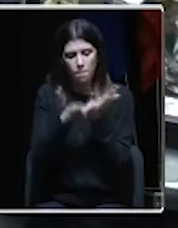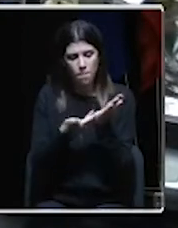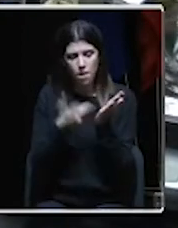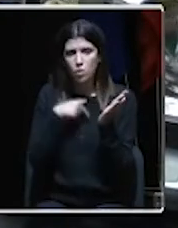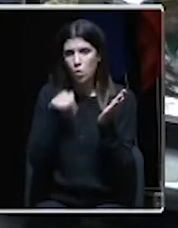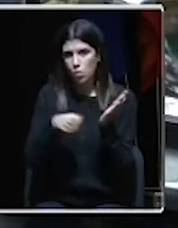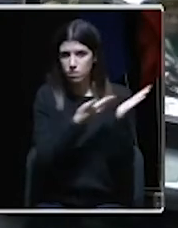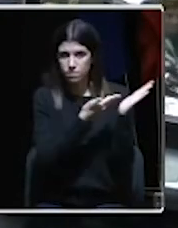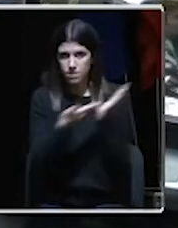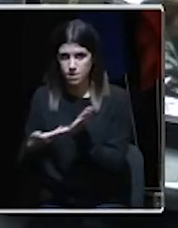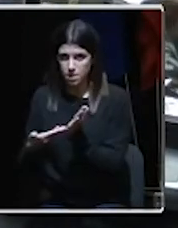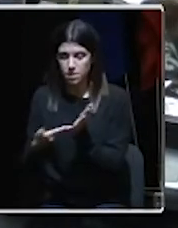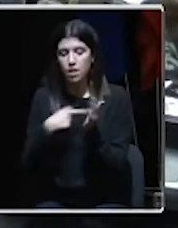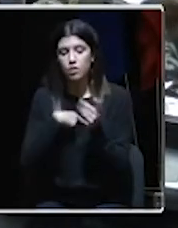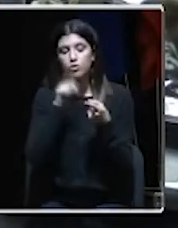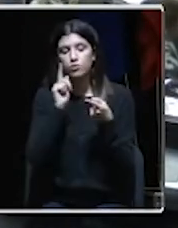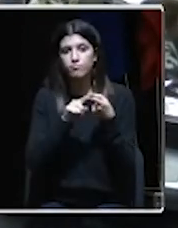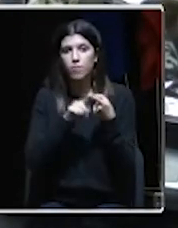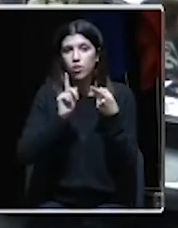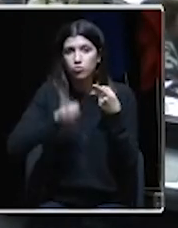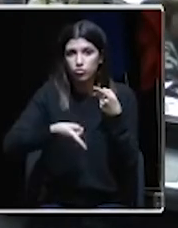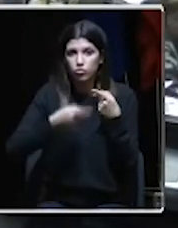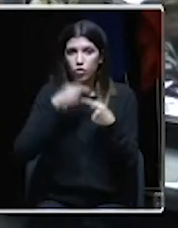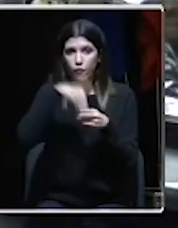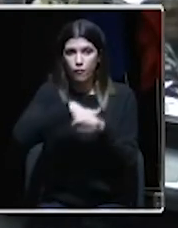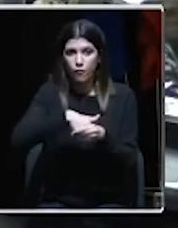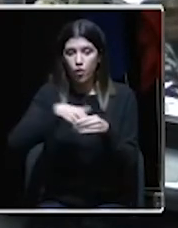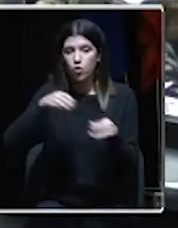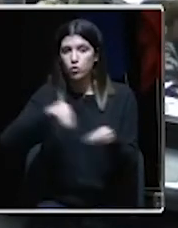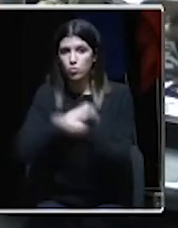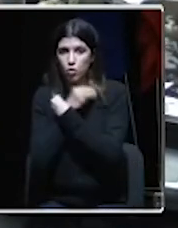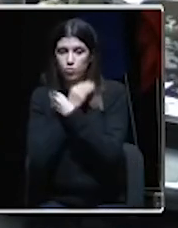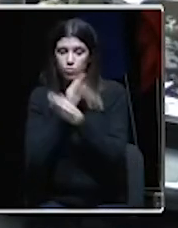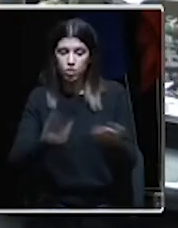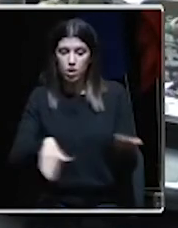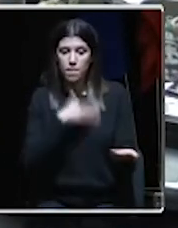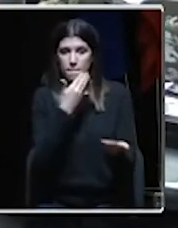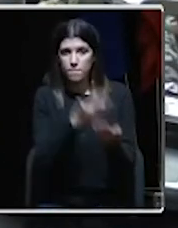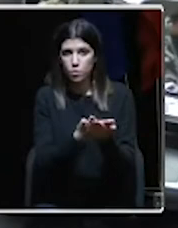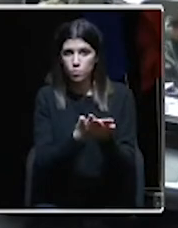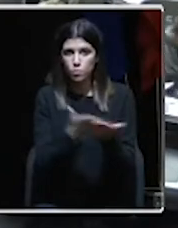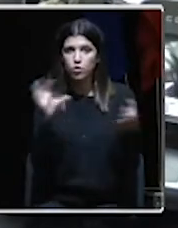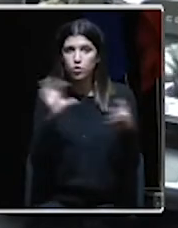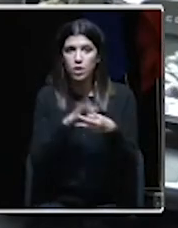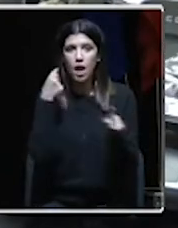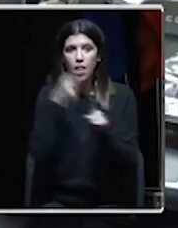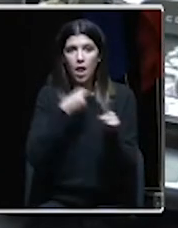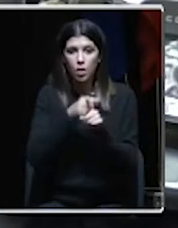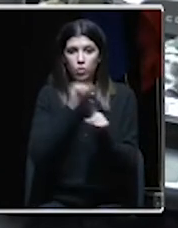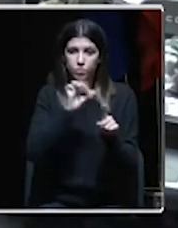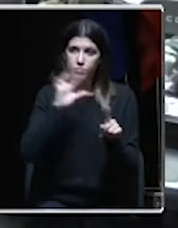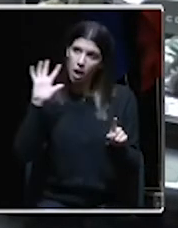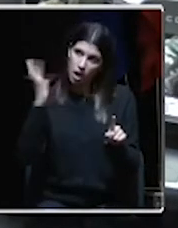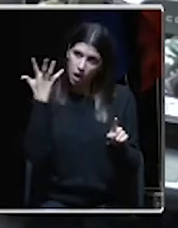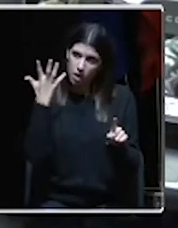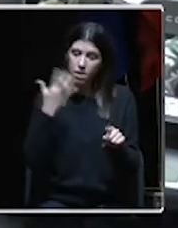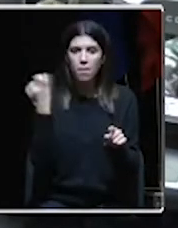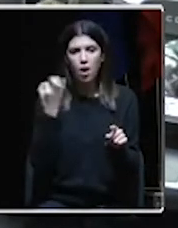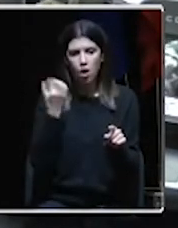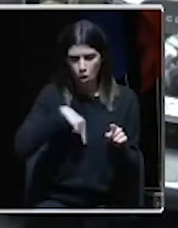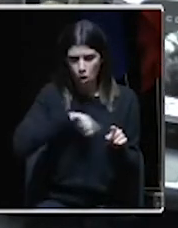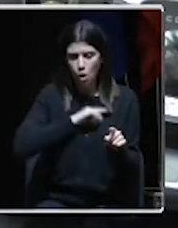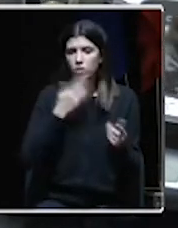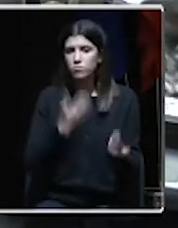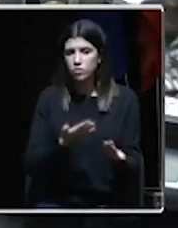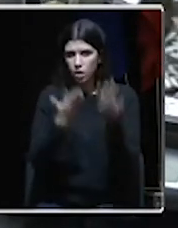aqui apresentados. Em primeiro lugar, o voto do Bloco de Esquerda relativamente às lutas pelo clima. Nós também